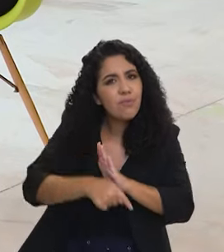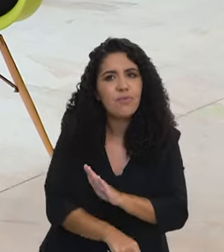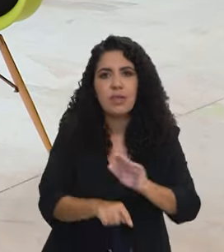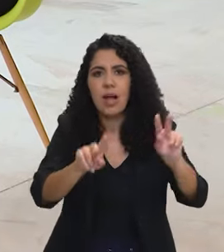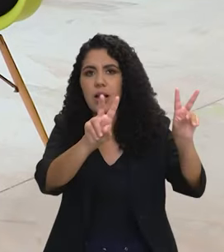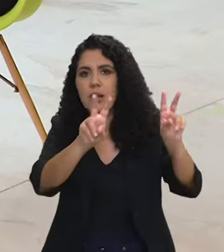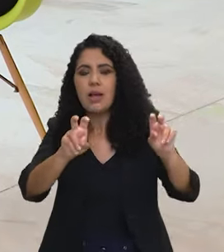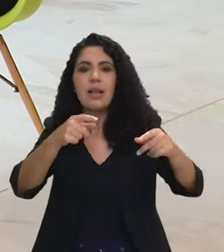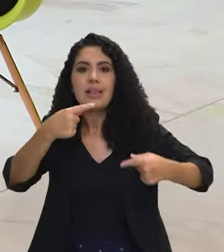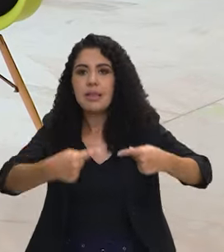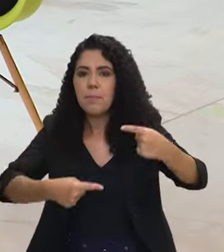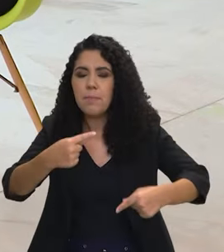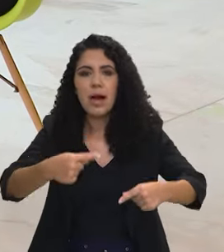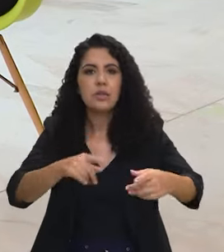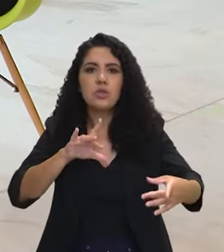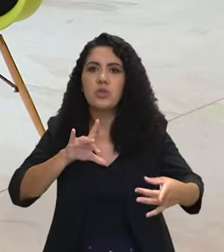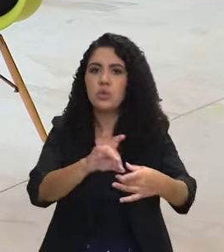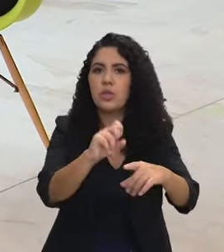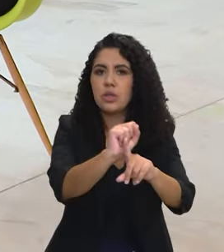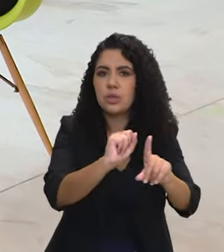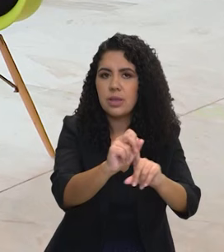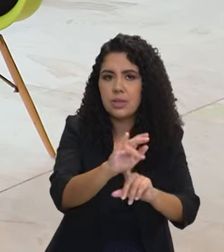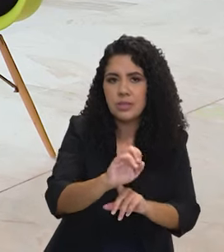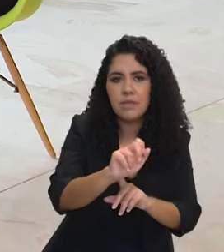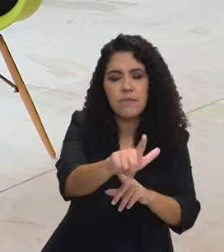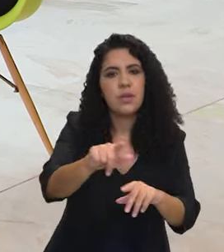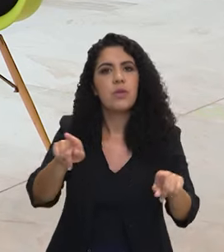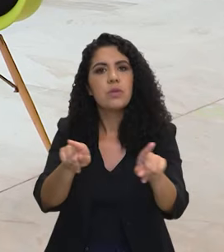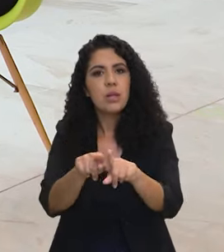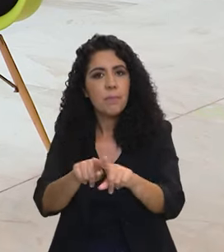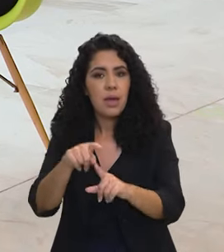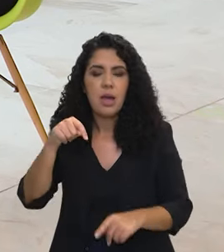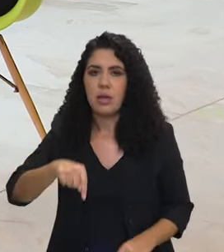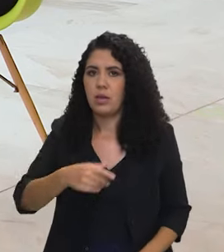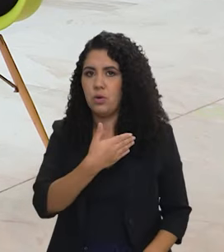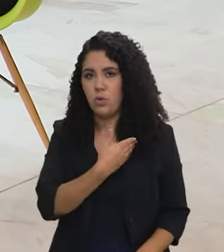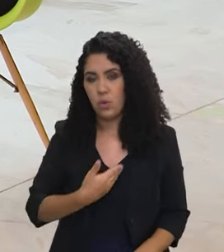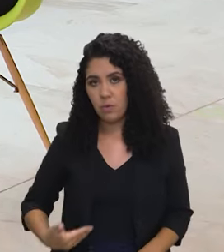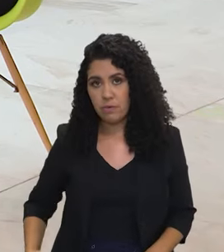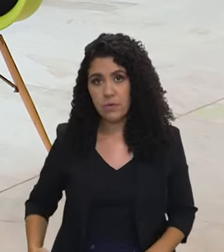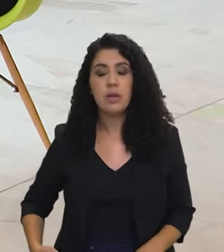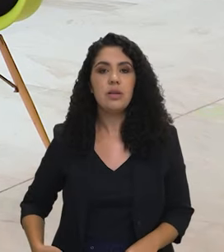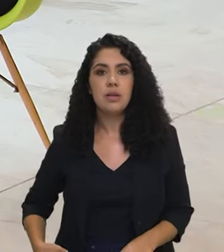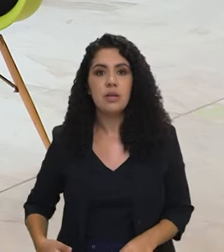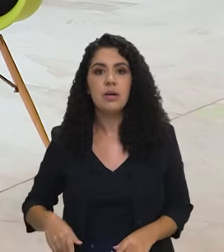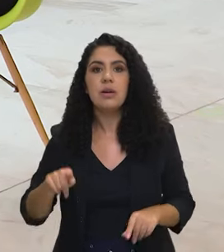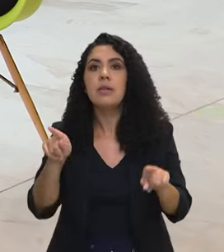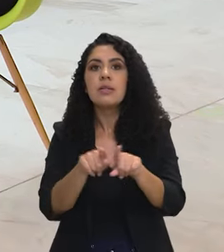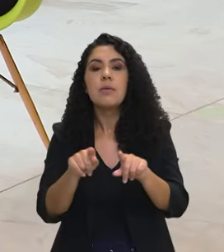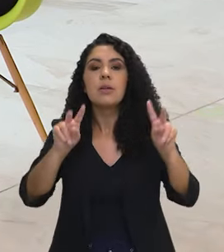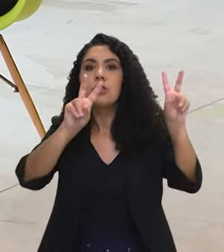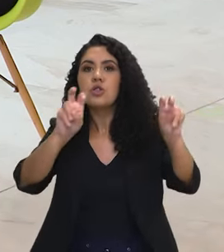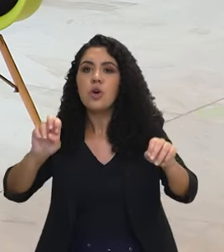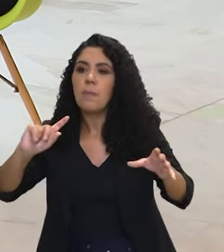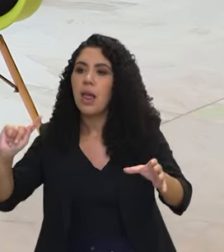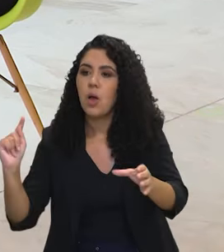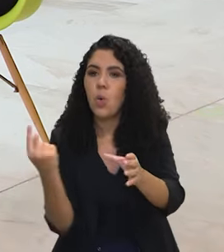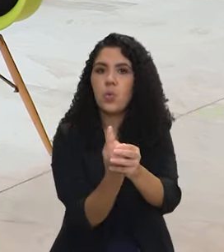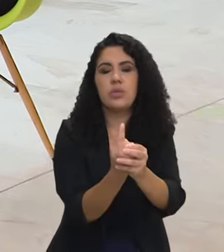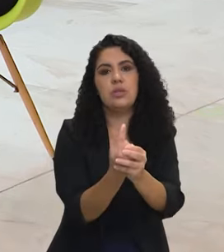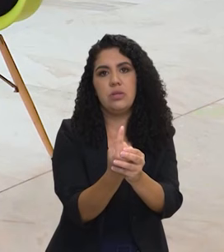debate na sociedade civil brasileira, junto aos movimentos e também dentro do governo, o nosso caráter de inclusiva,